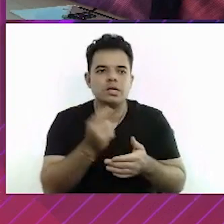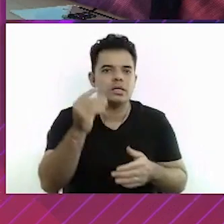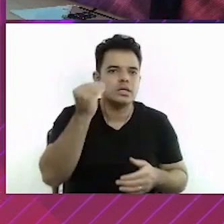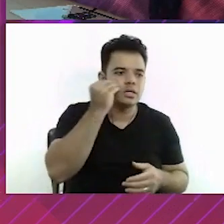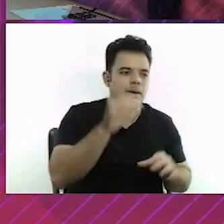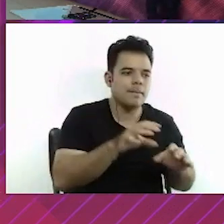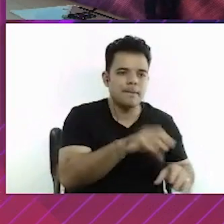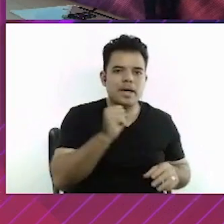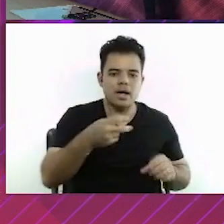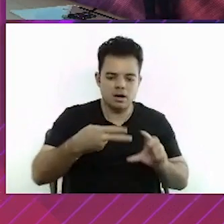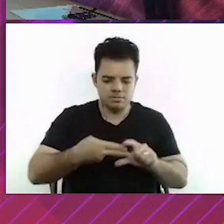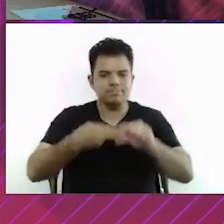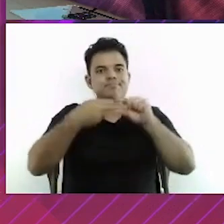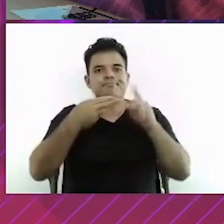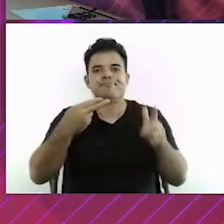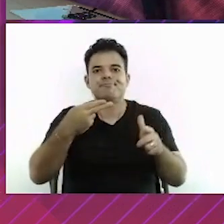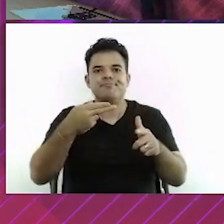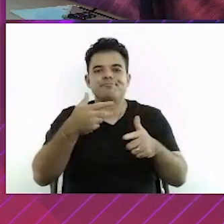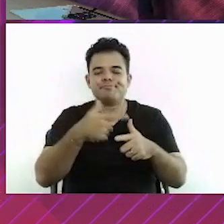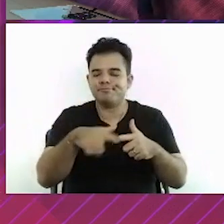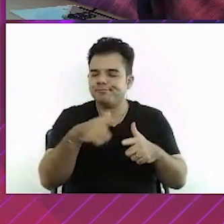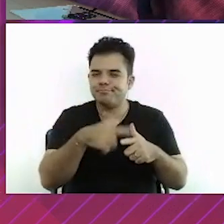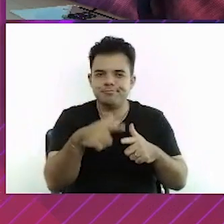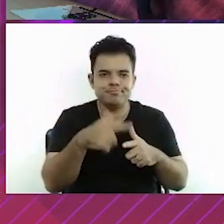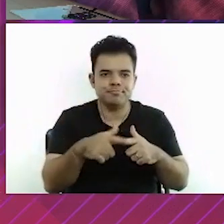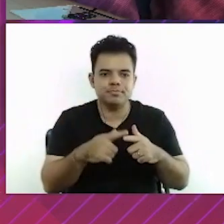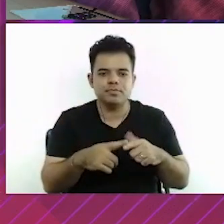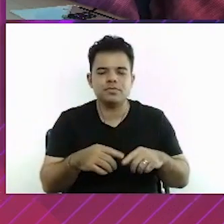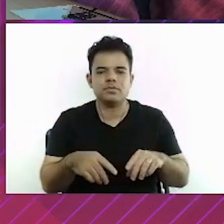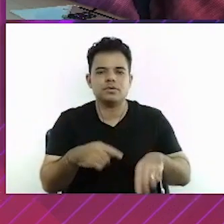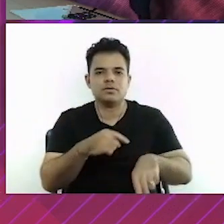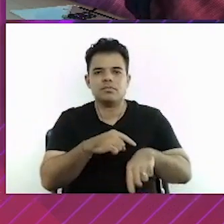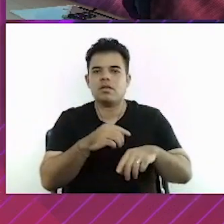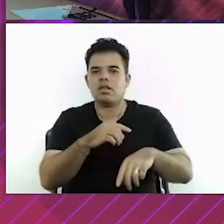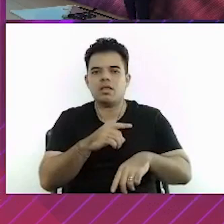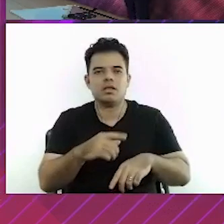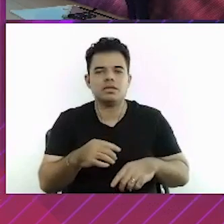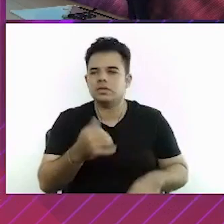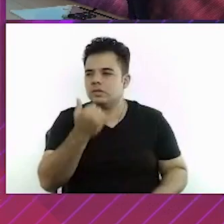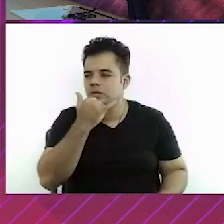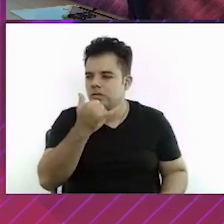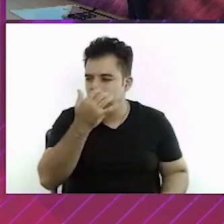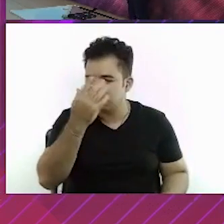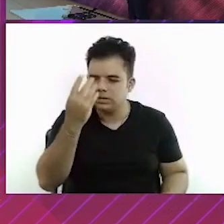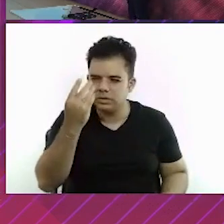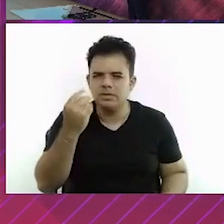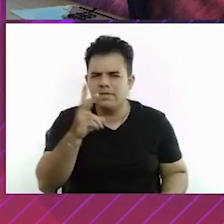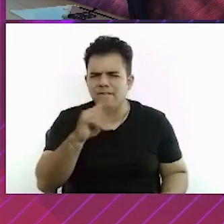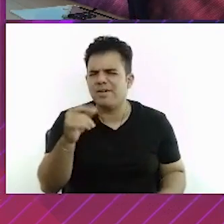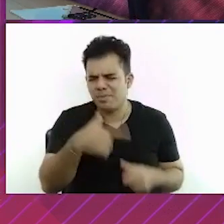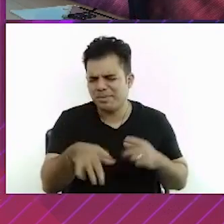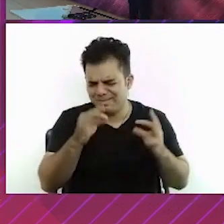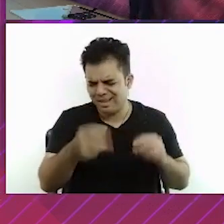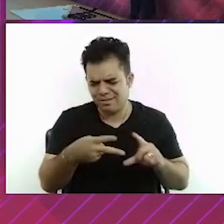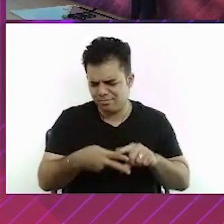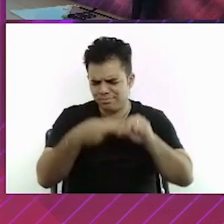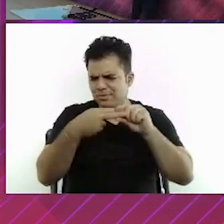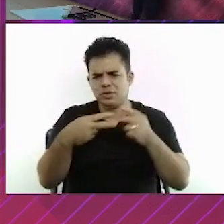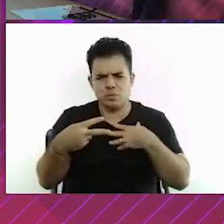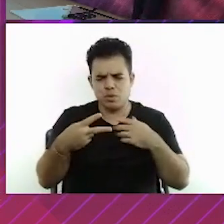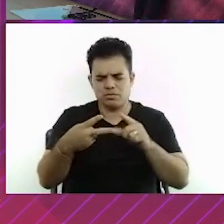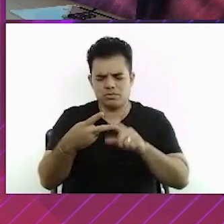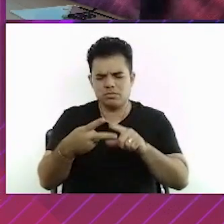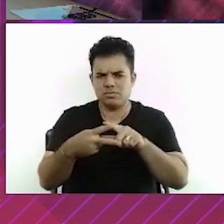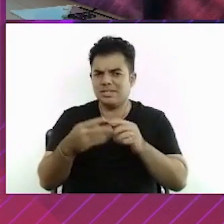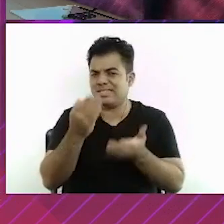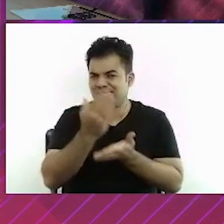basicamente ter um deadlock. Desculpa, vai dar problema. E geralmente a conexão não é